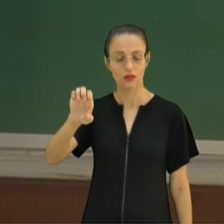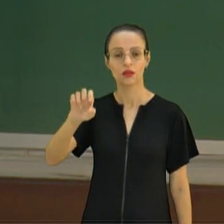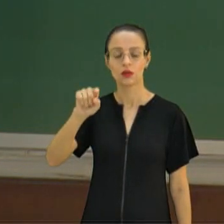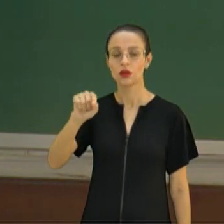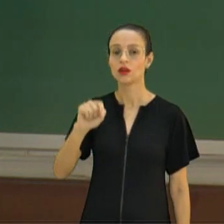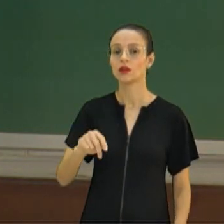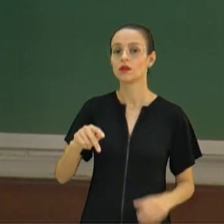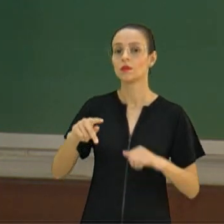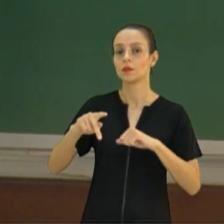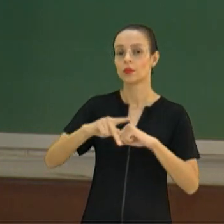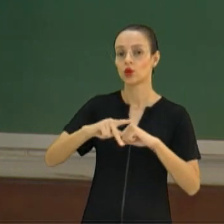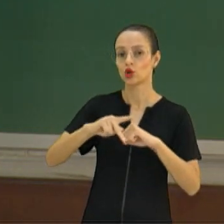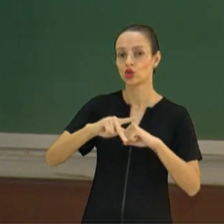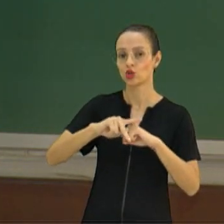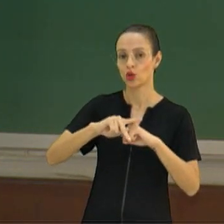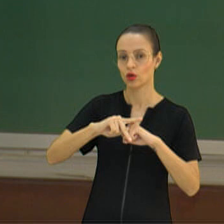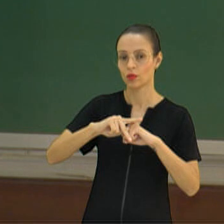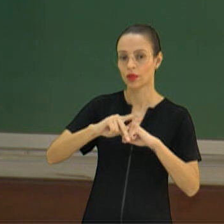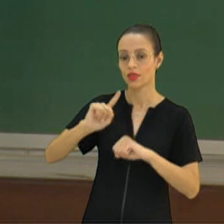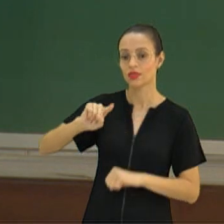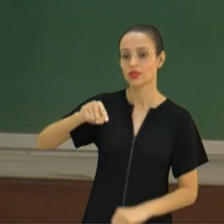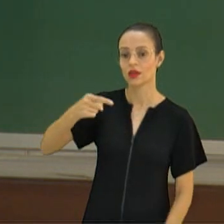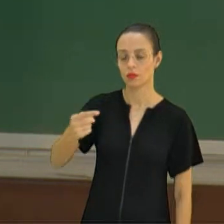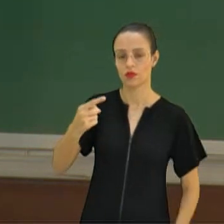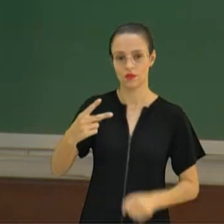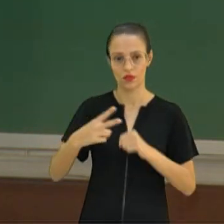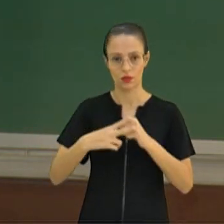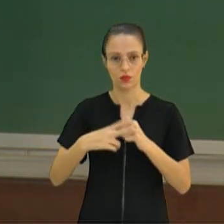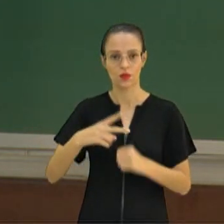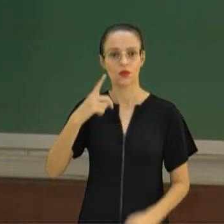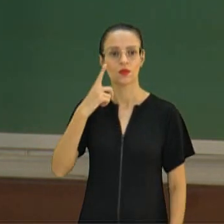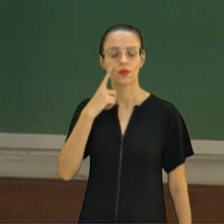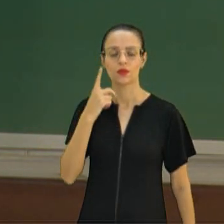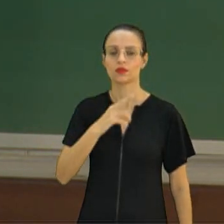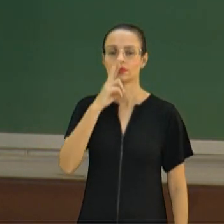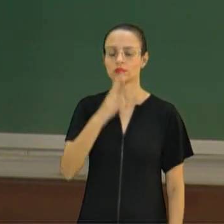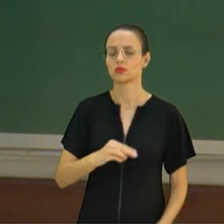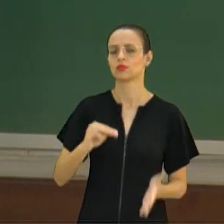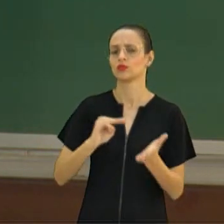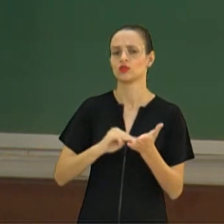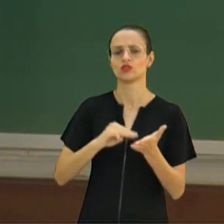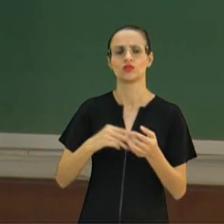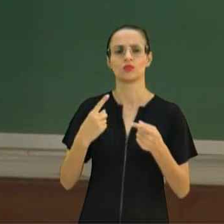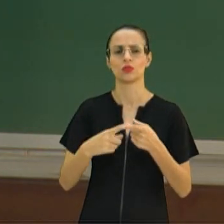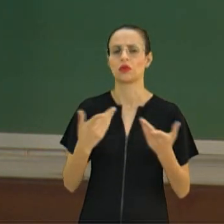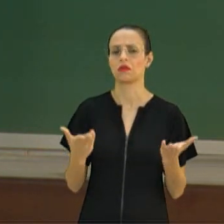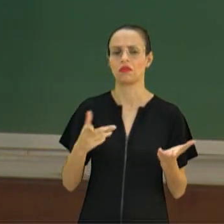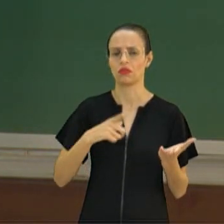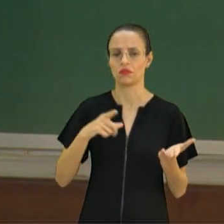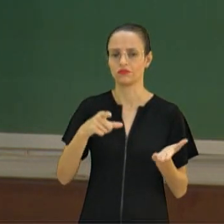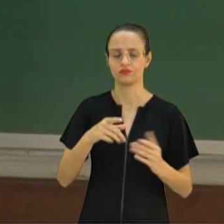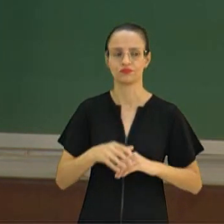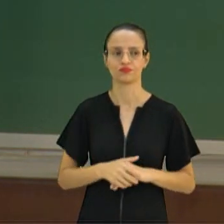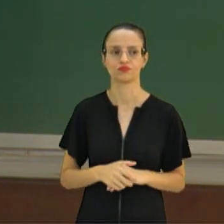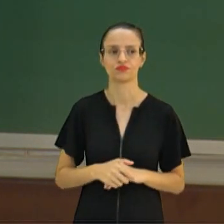do pronome depois do verbo. Então vejamos a resposta e o motivo dessa ênclise